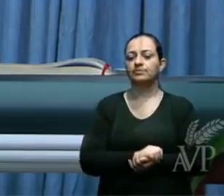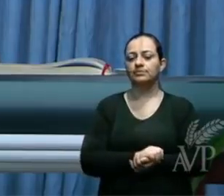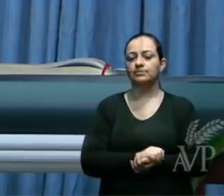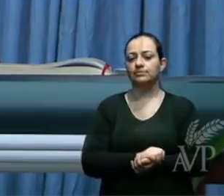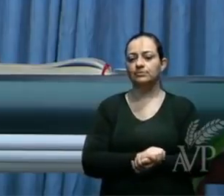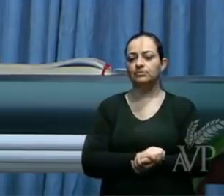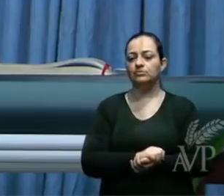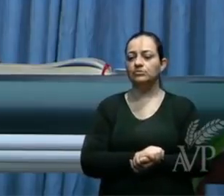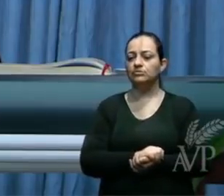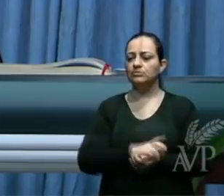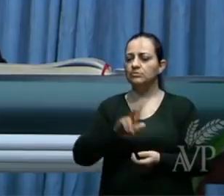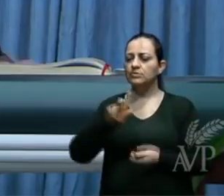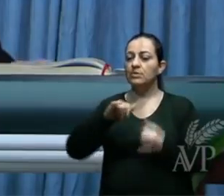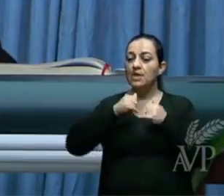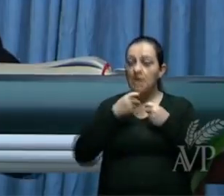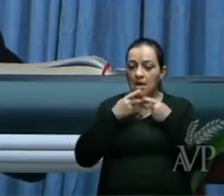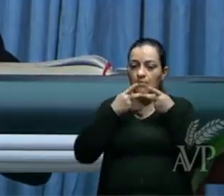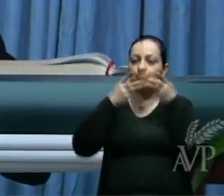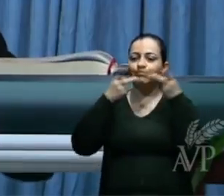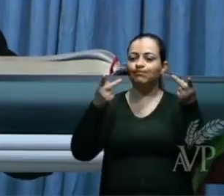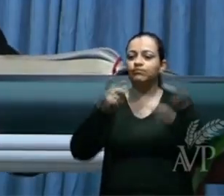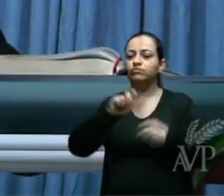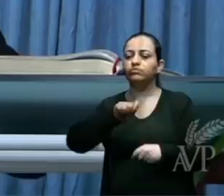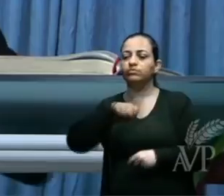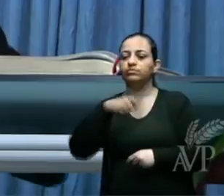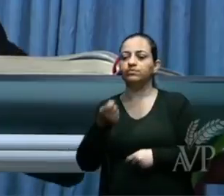a voz o sinal